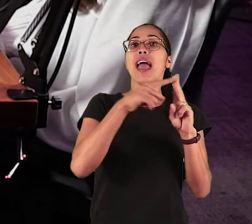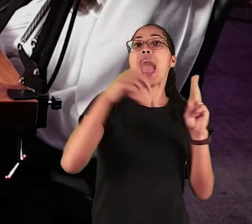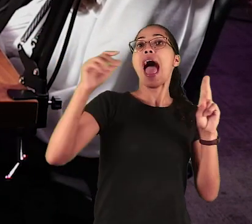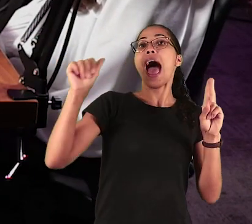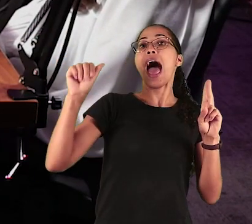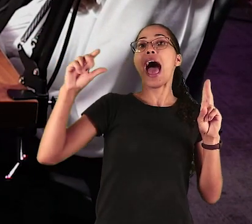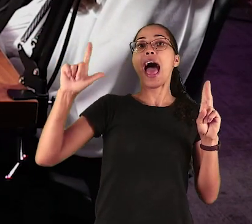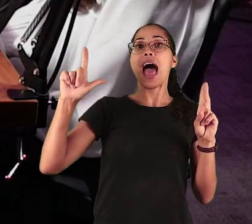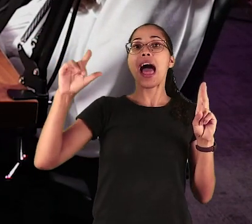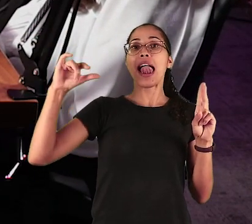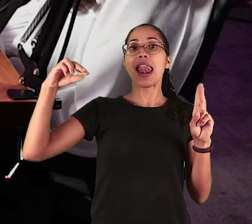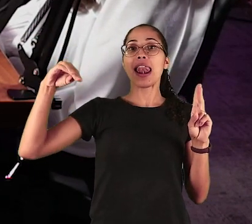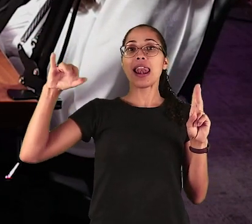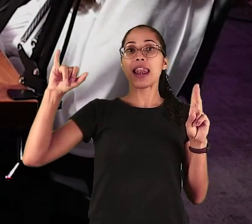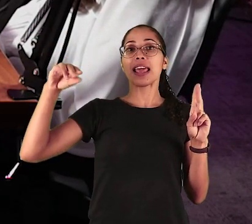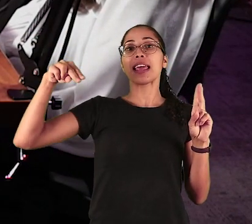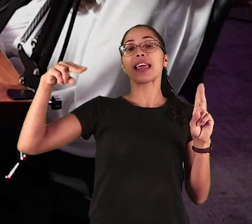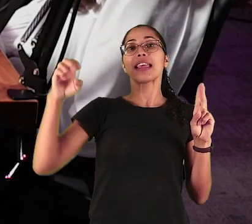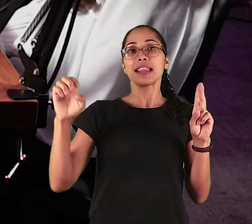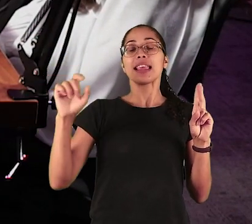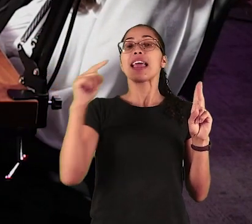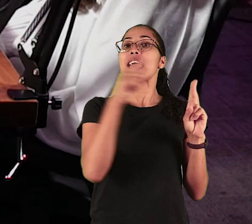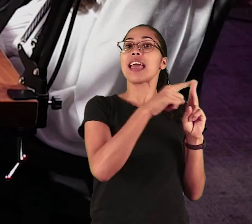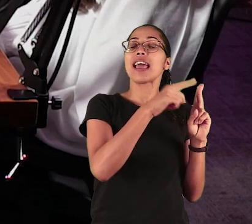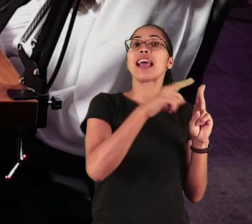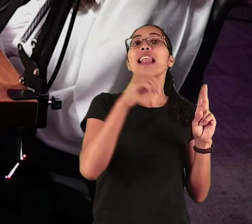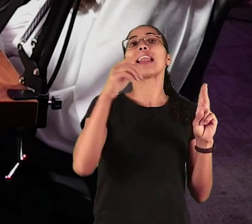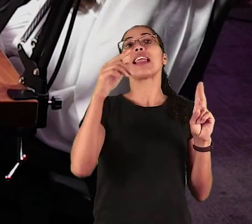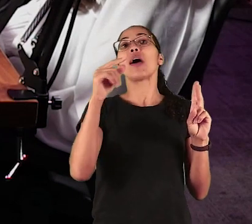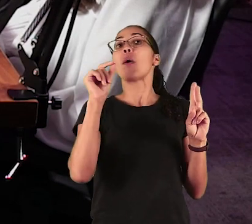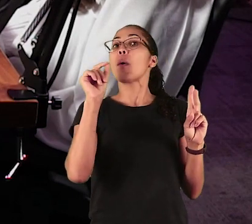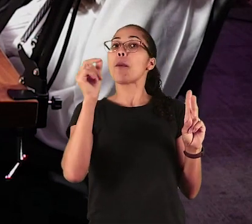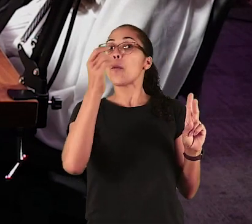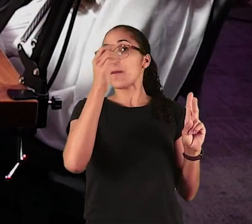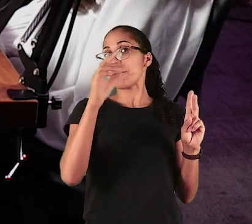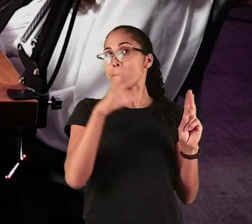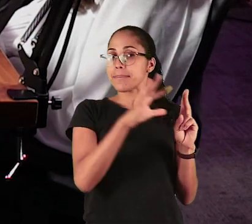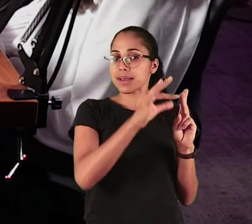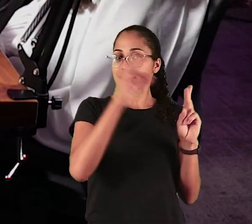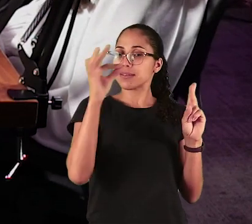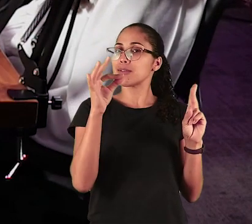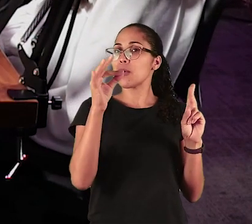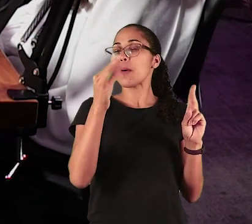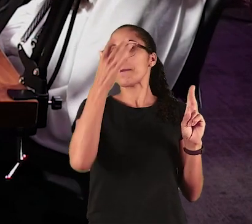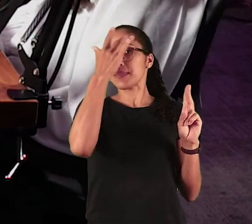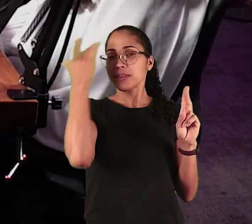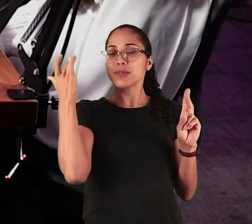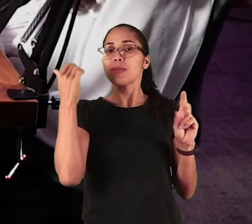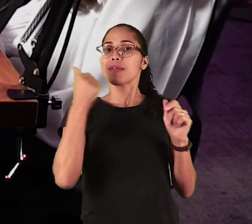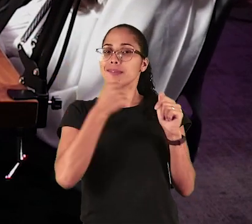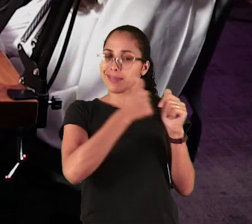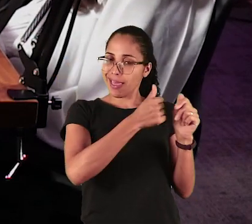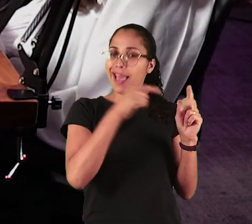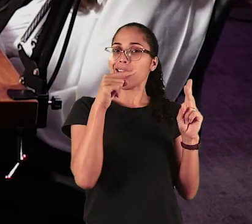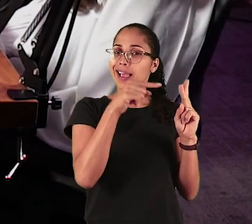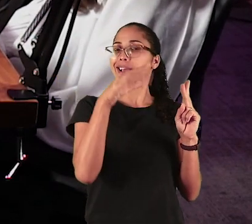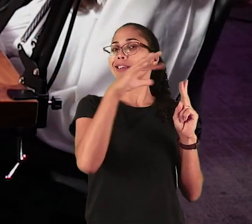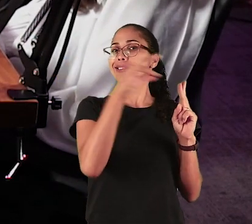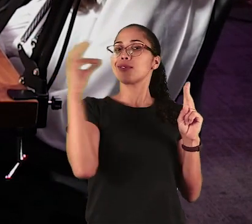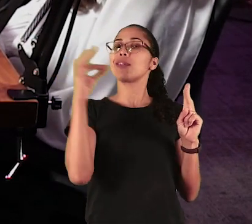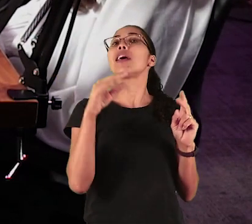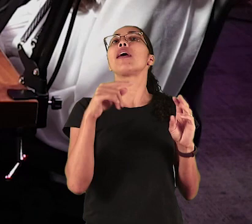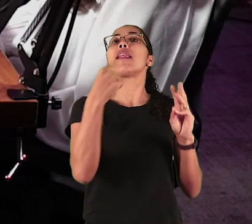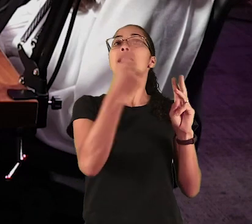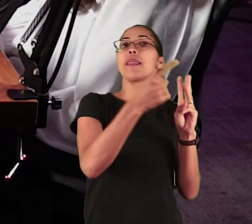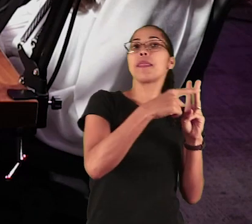se é fogo da Pets e inclusive foi um dos nomes aí escolhidos Pelas nossas seguidoras e nossas participantes da edição